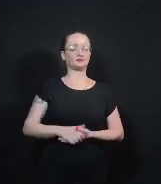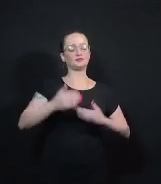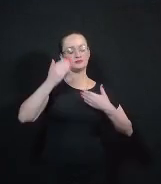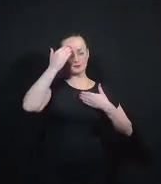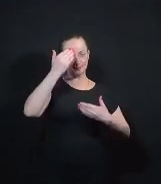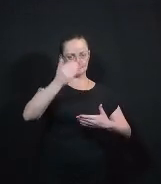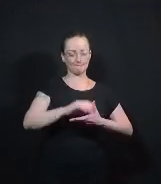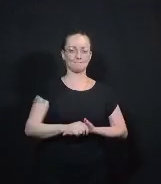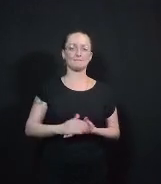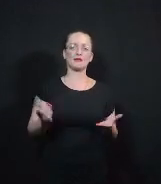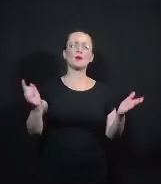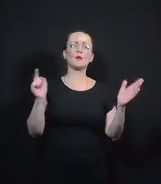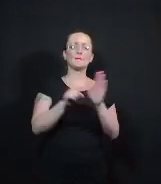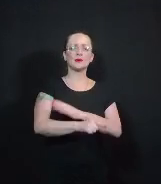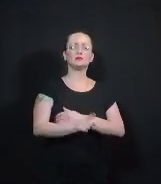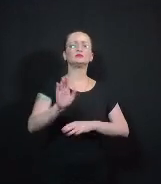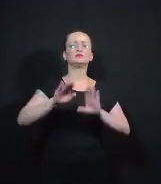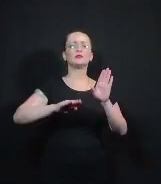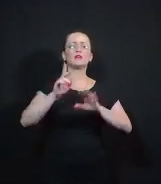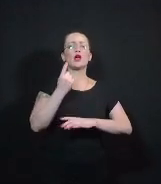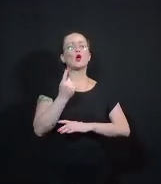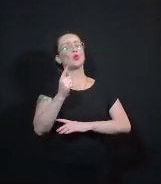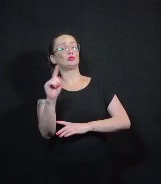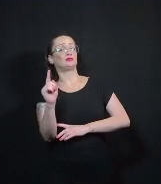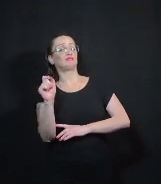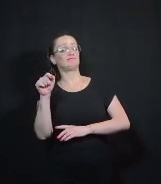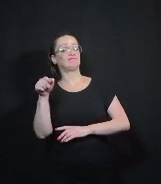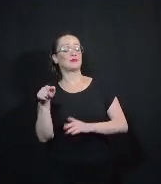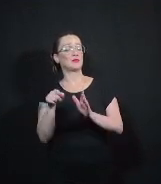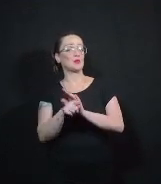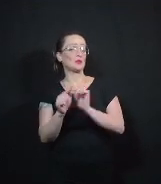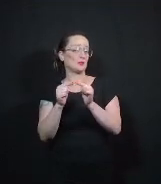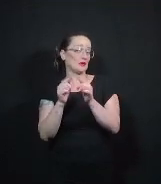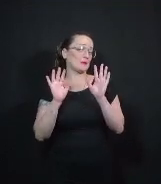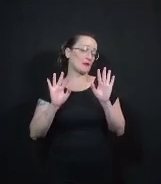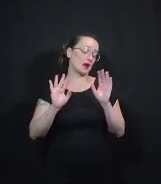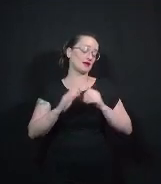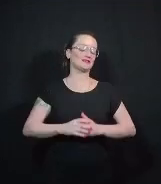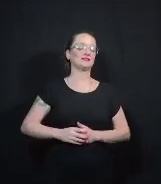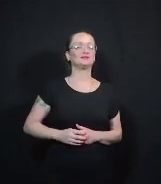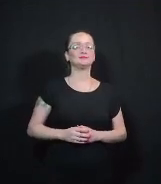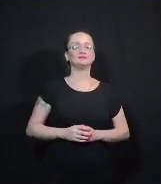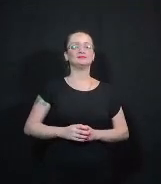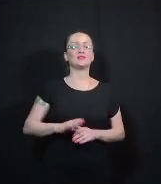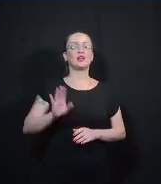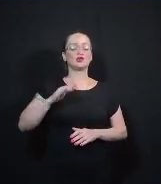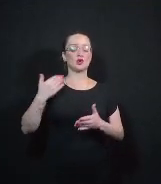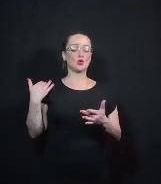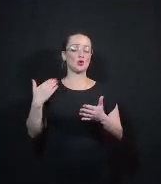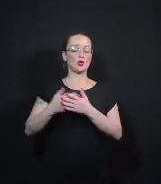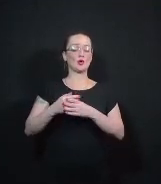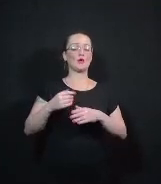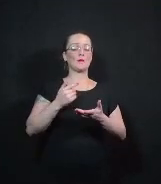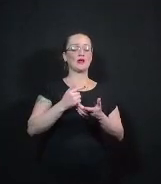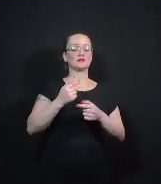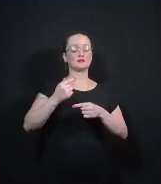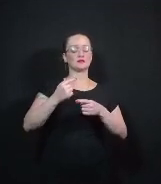Eu vou começar com uma pergunta que talvez devesse ser a última, mas assim, a gente está há algumas semanas da eleição